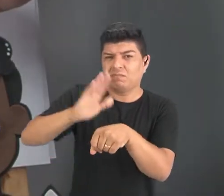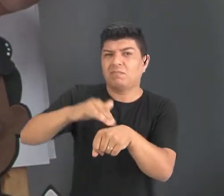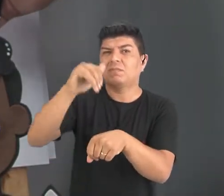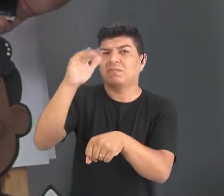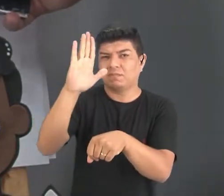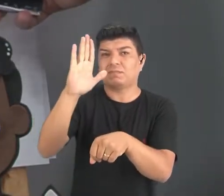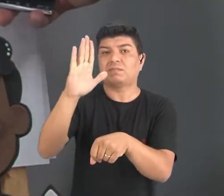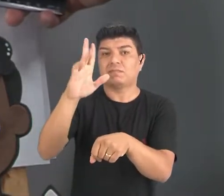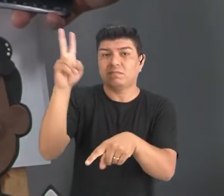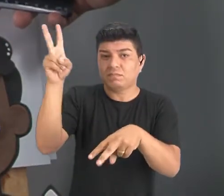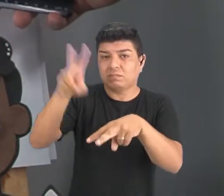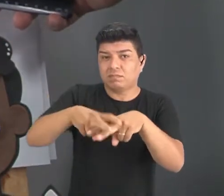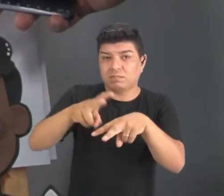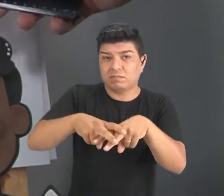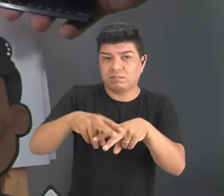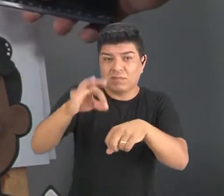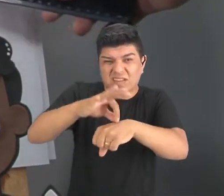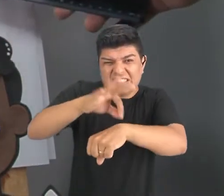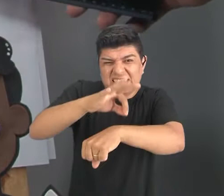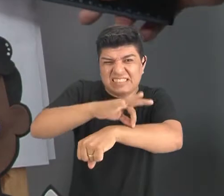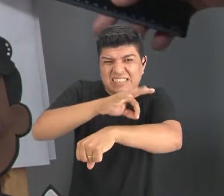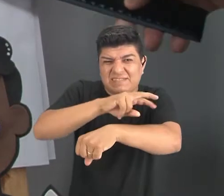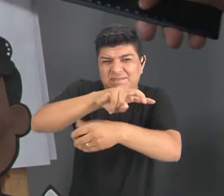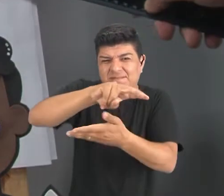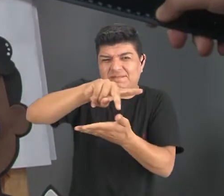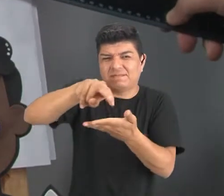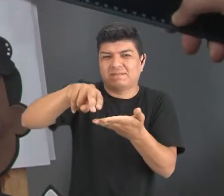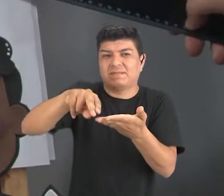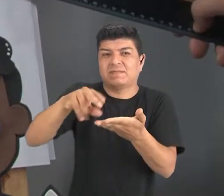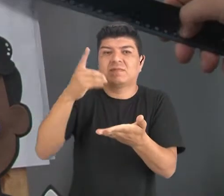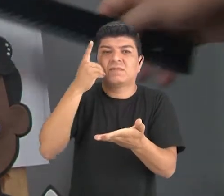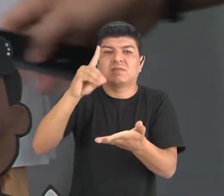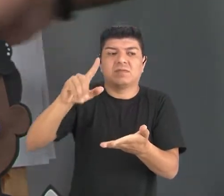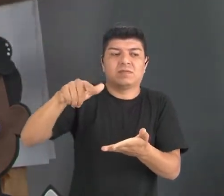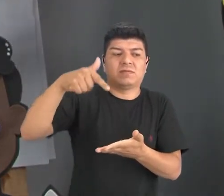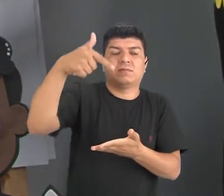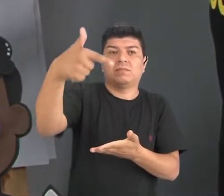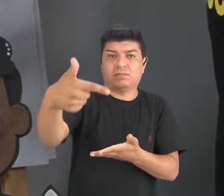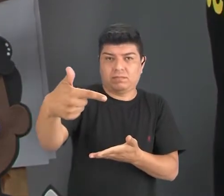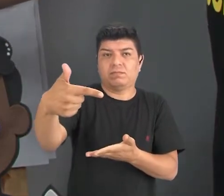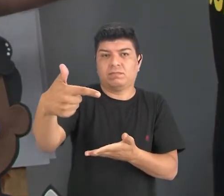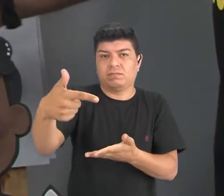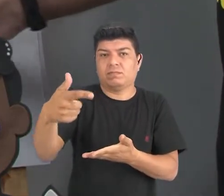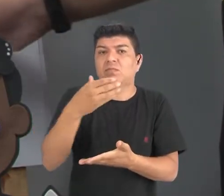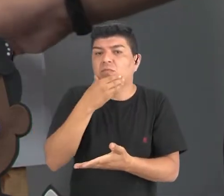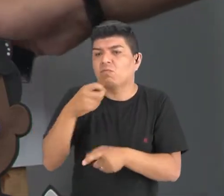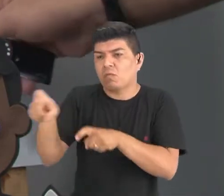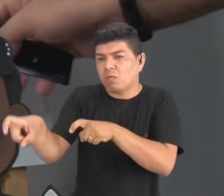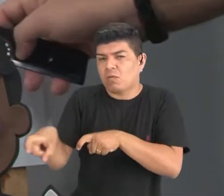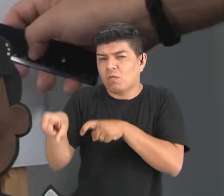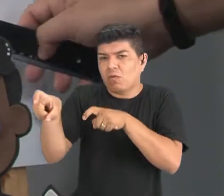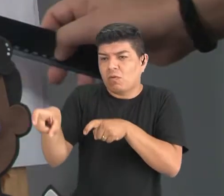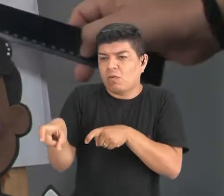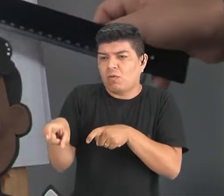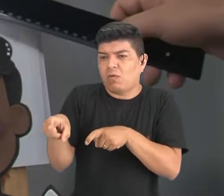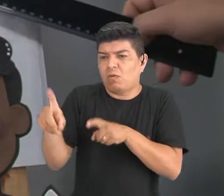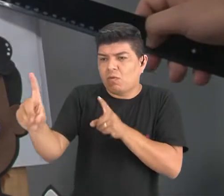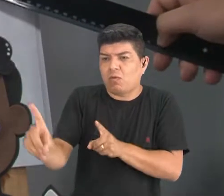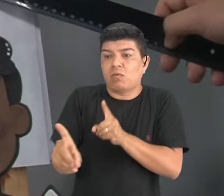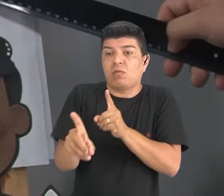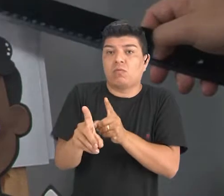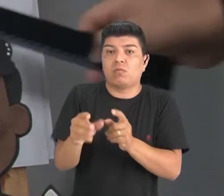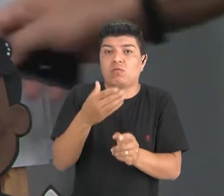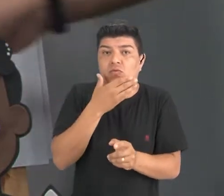Prendeu-o em um formigueiro. No dia seguinte, o fazendeiro se deparou com o menino